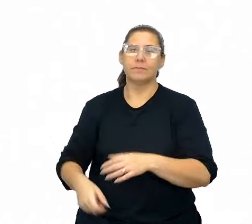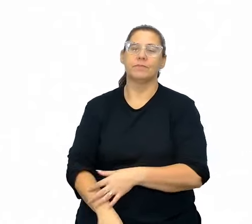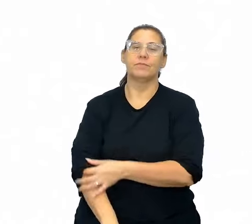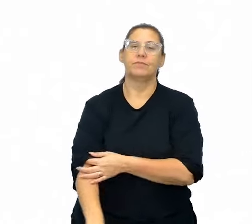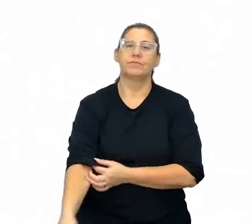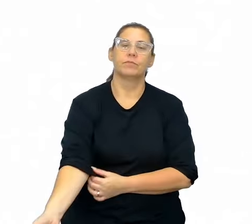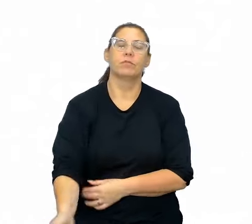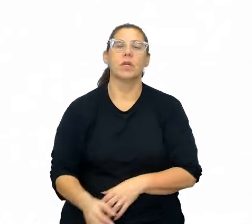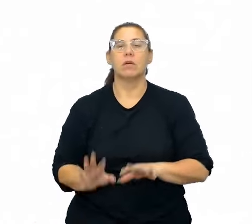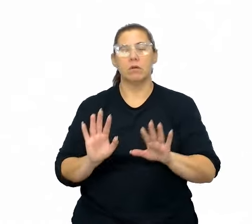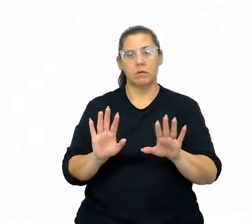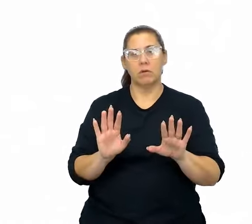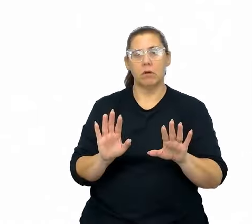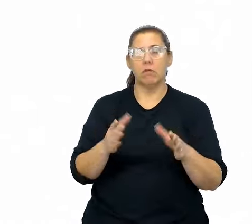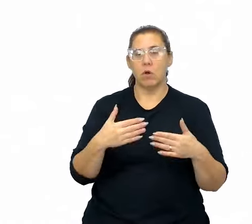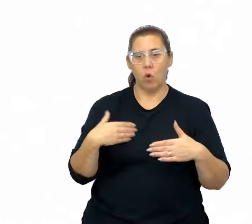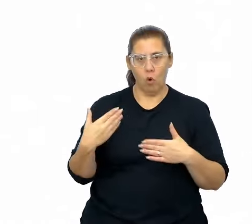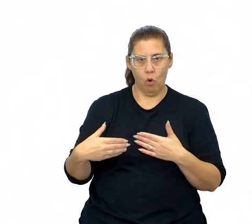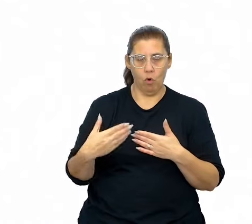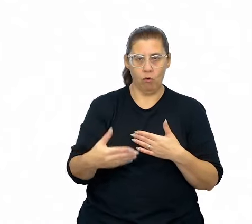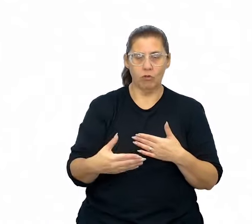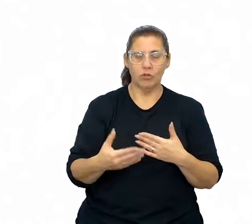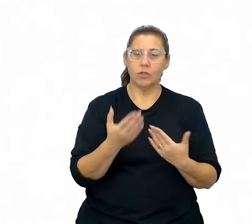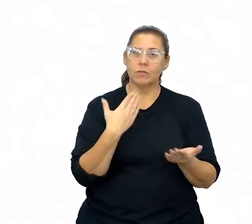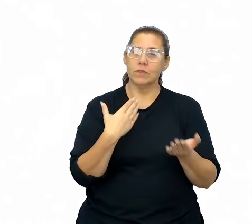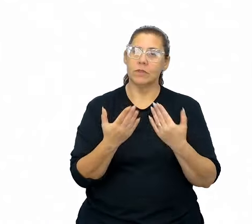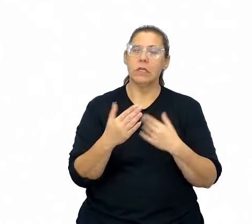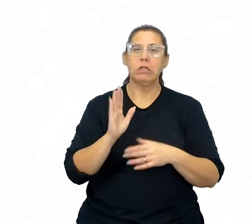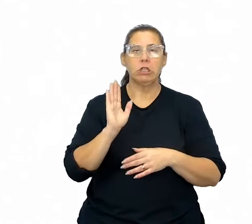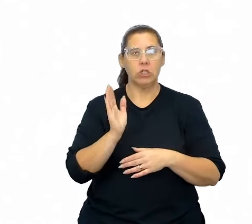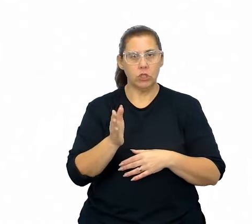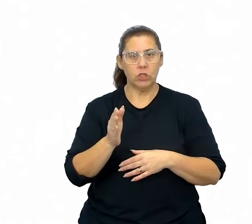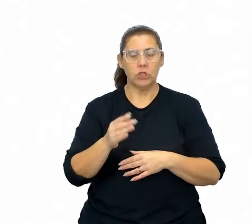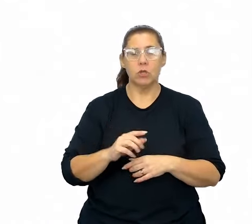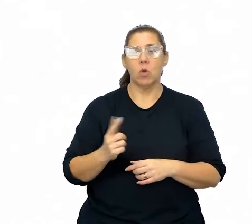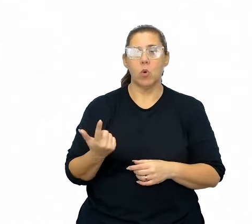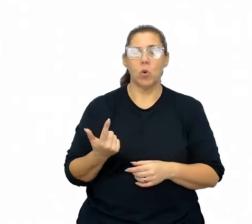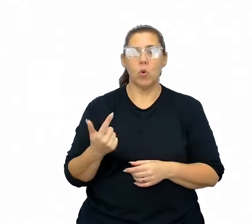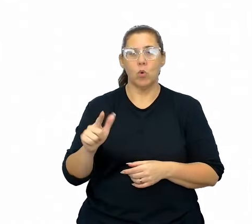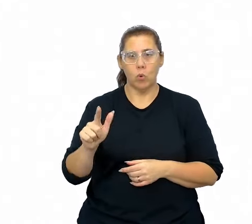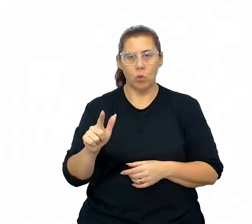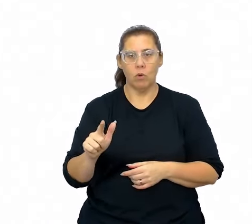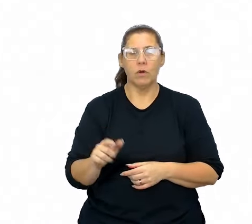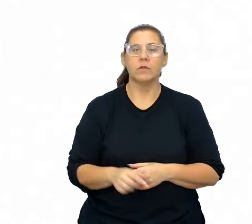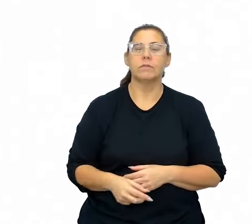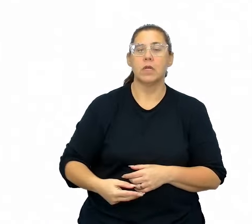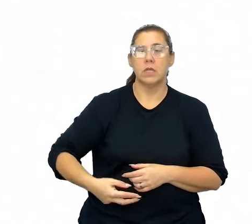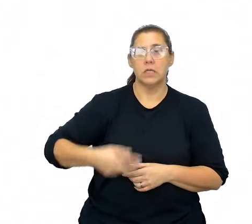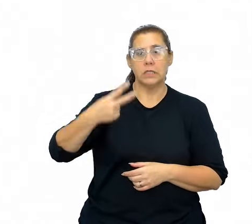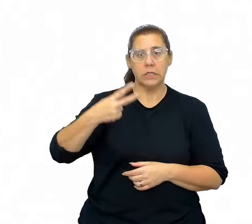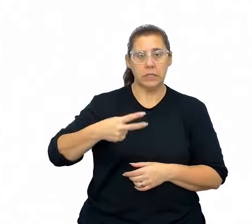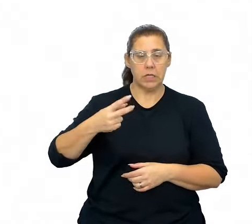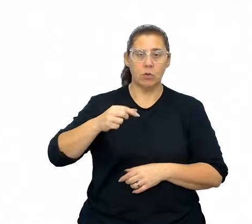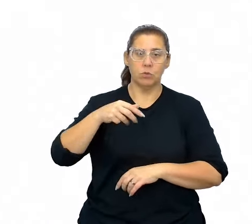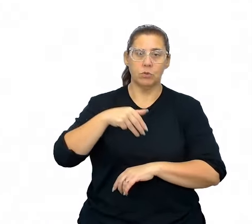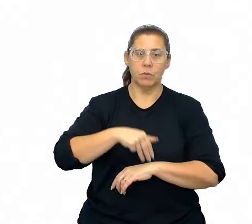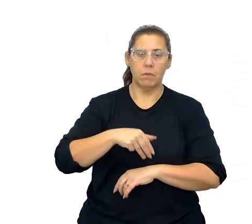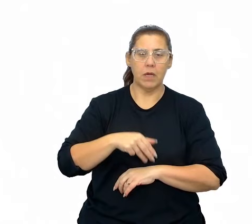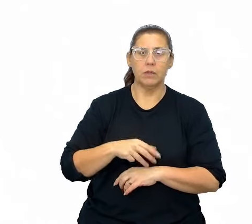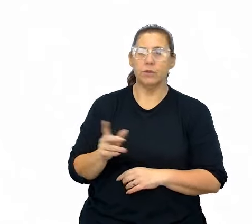escrita. Vamos dando continuidade à nossa conversa, já entrando no nosso próximo momento de